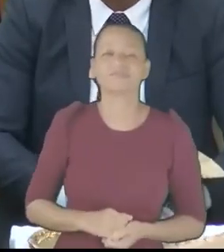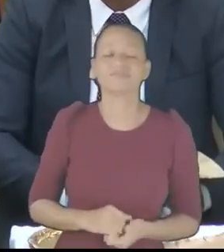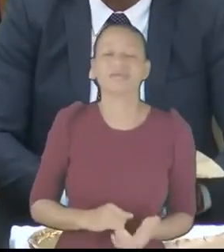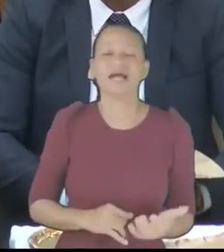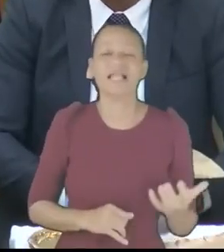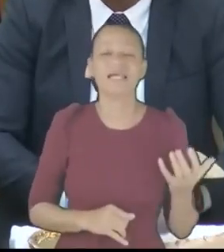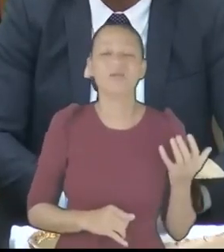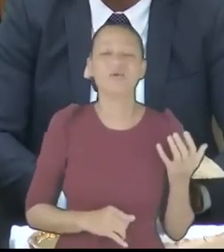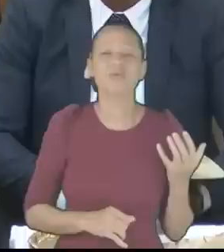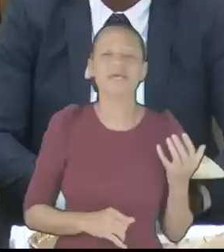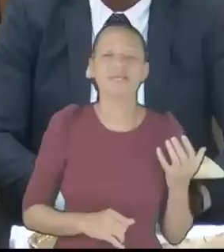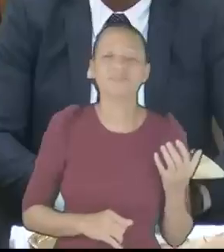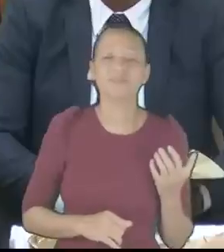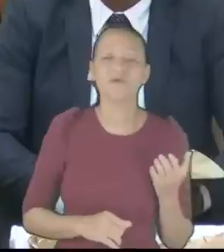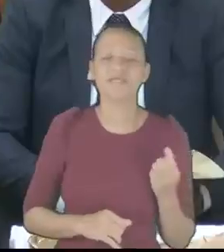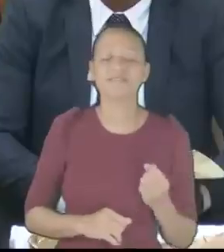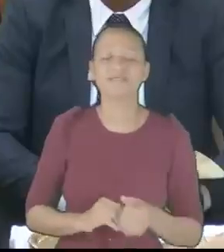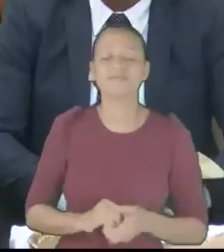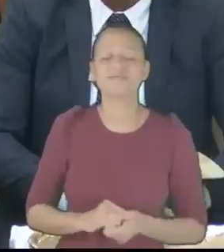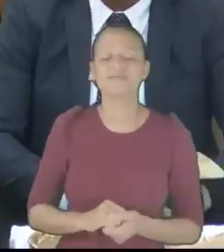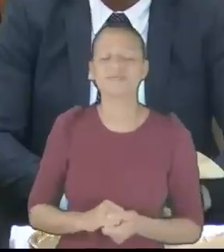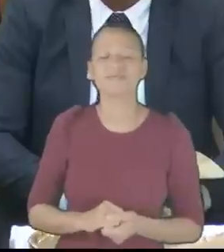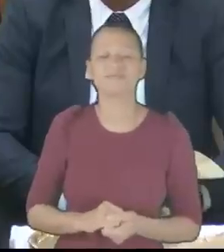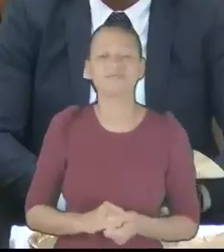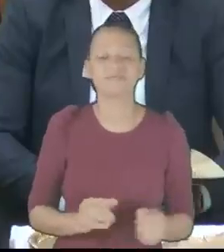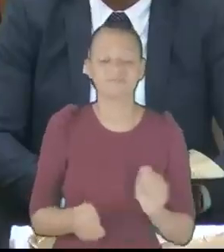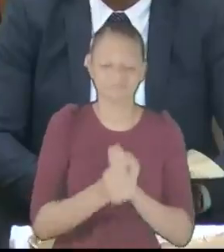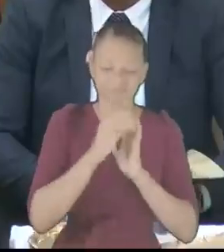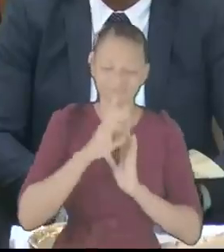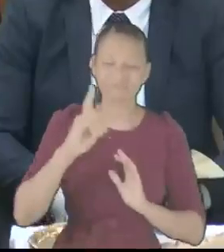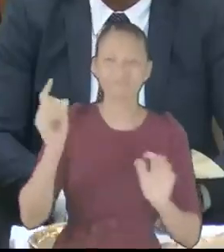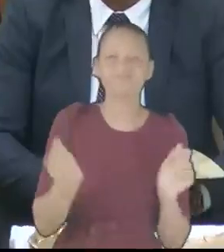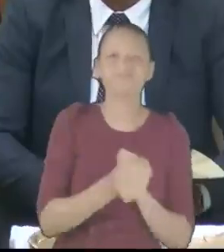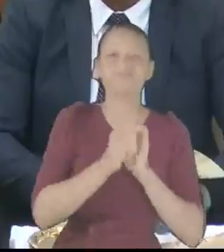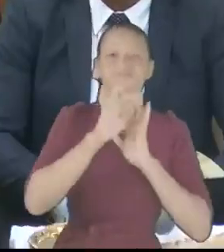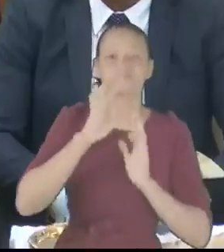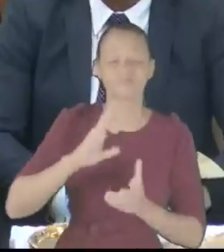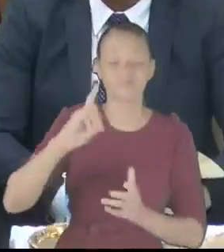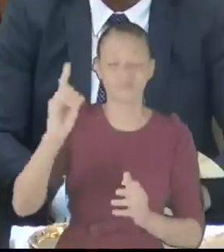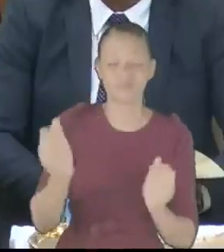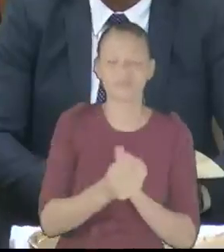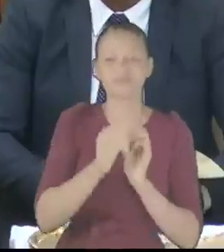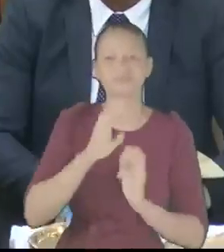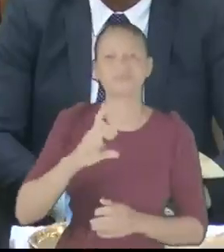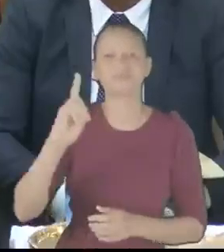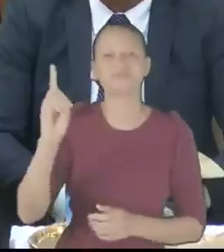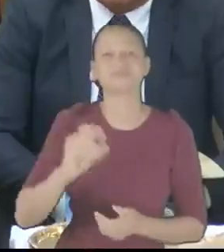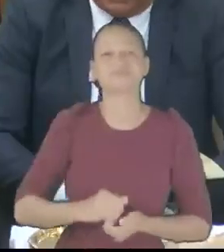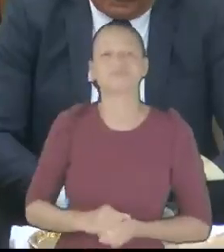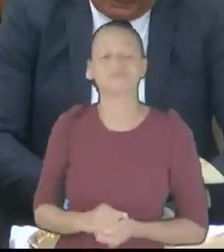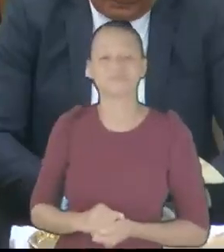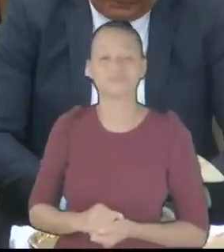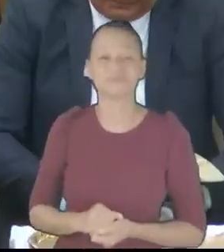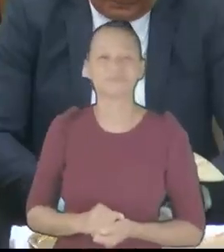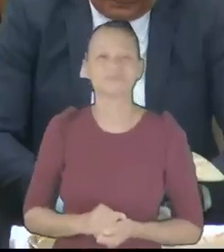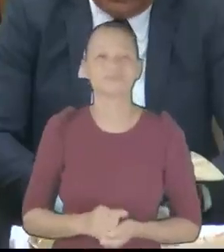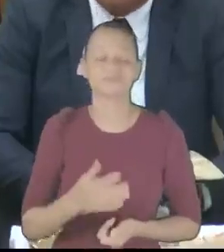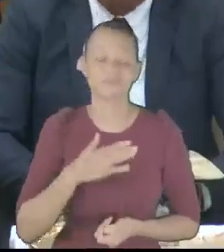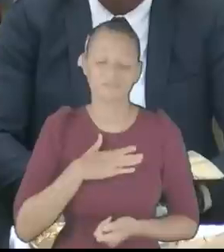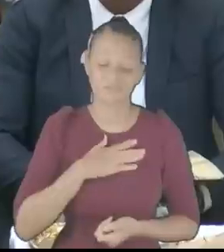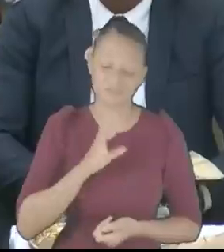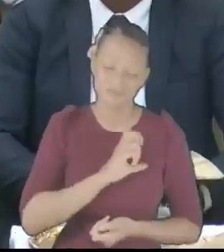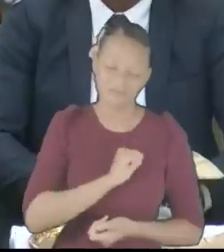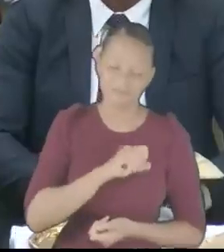na cruz do Calvário. Glória a Deus, glória a Deus, glória a Deus, glória a Deus. Meus